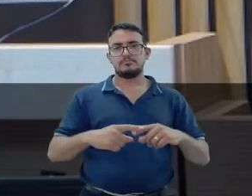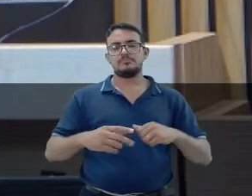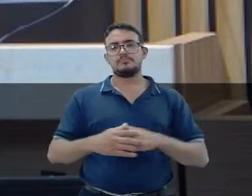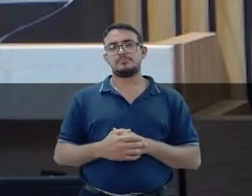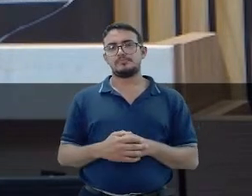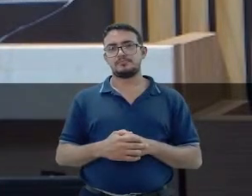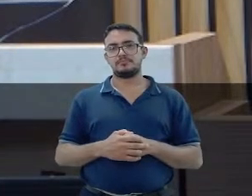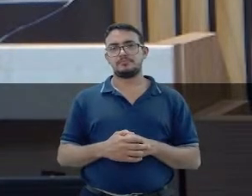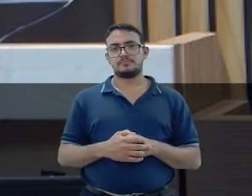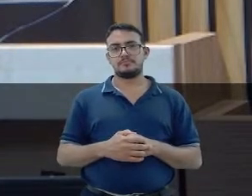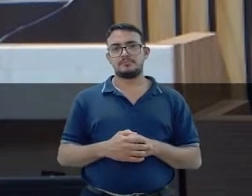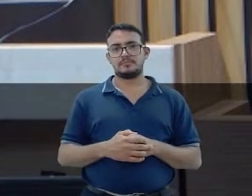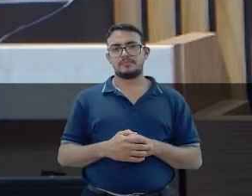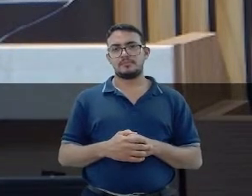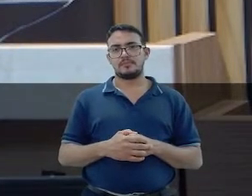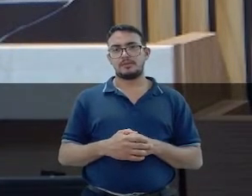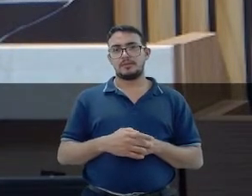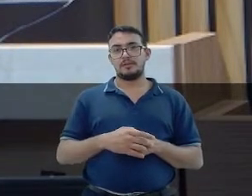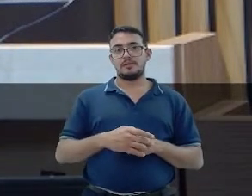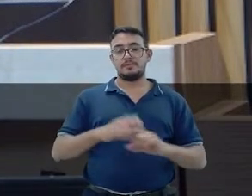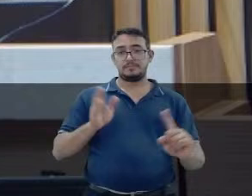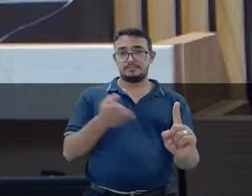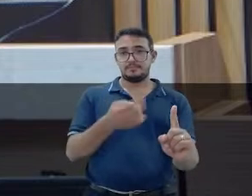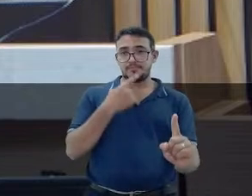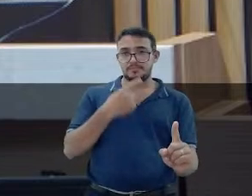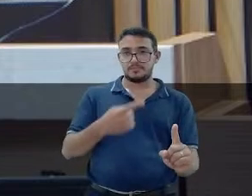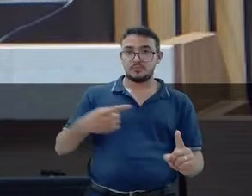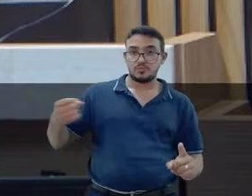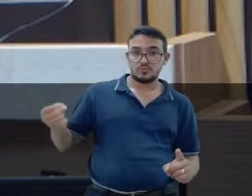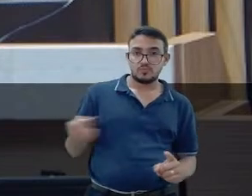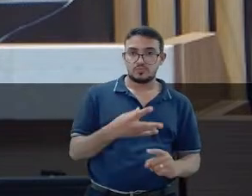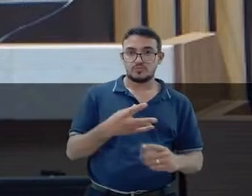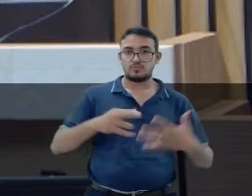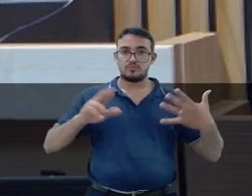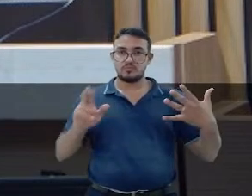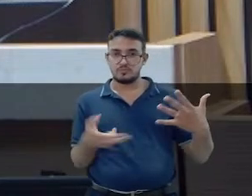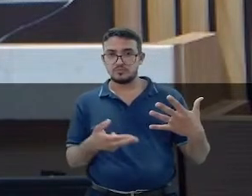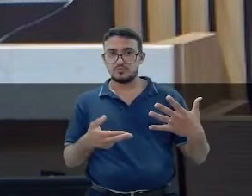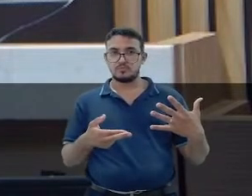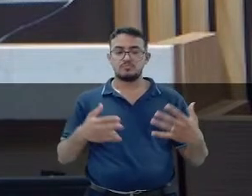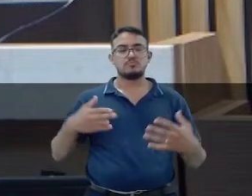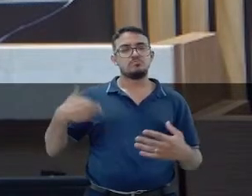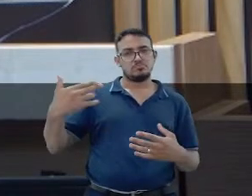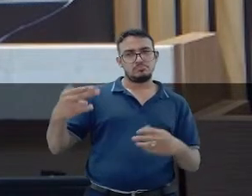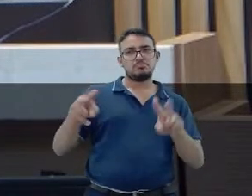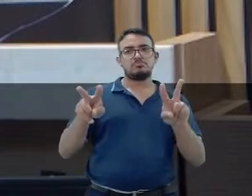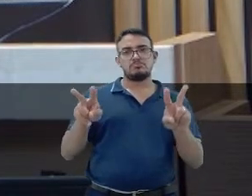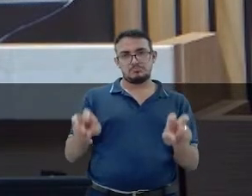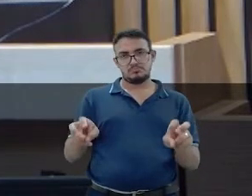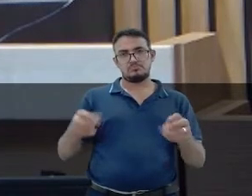a respeito da alegação da ré de inovação recursal, isso será abordado no mérito.